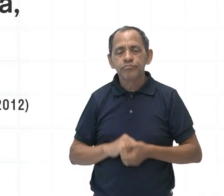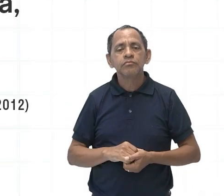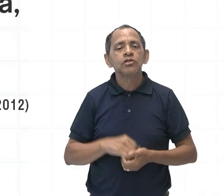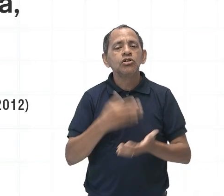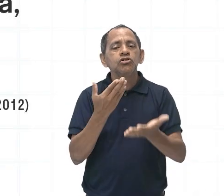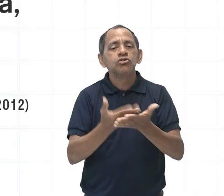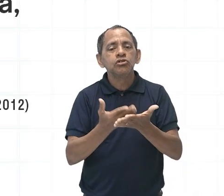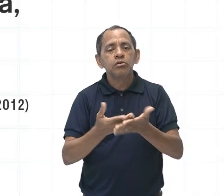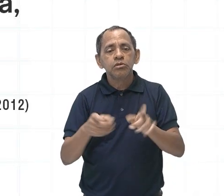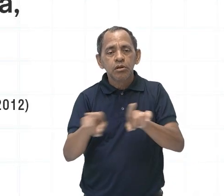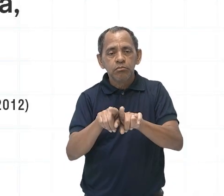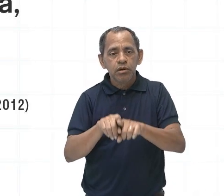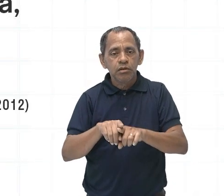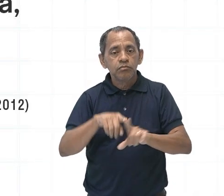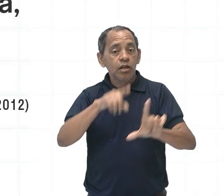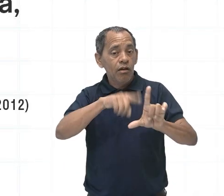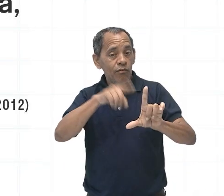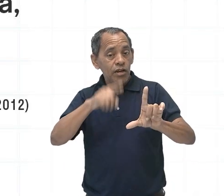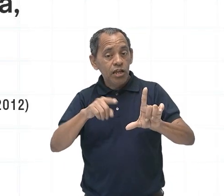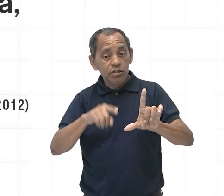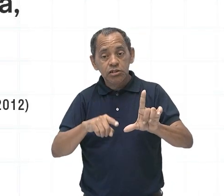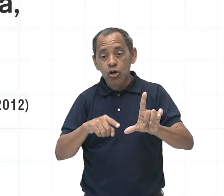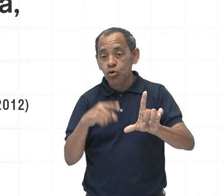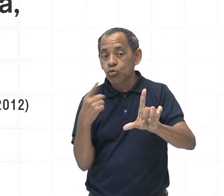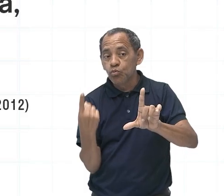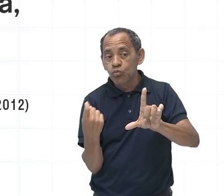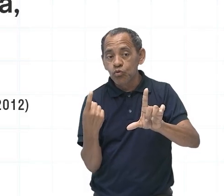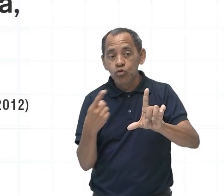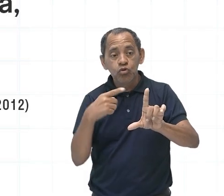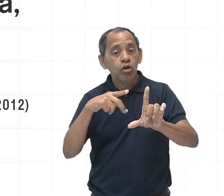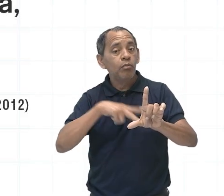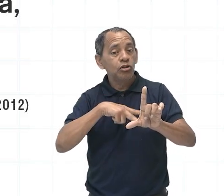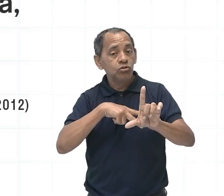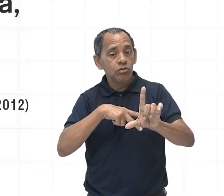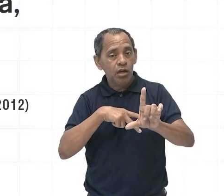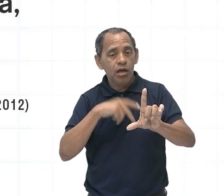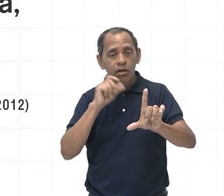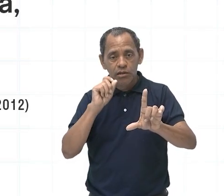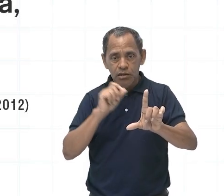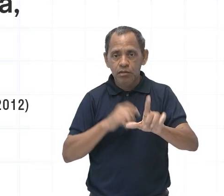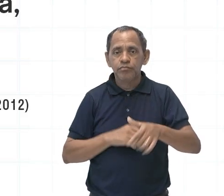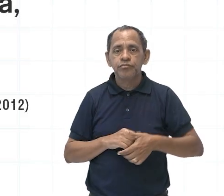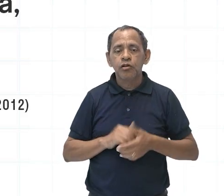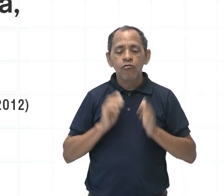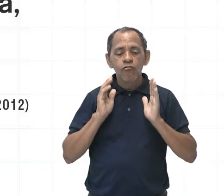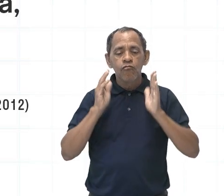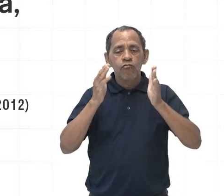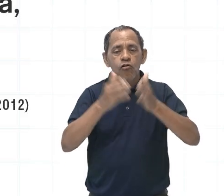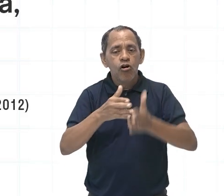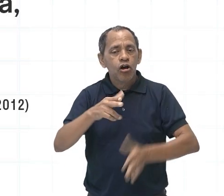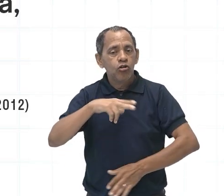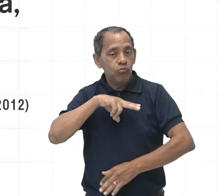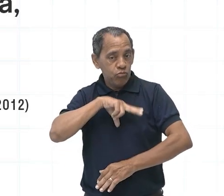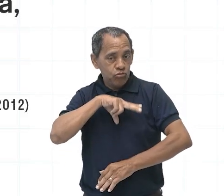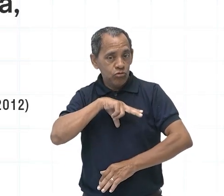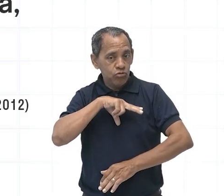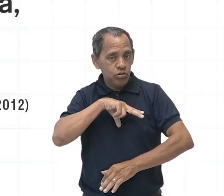estudamos aí a variação individual. E essa variação individual toca justamente na questão do português